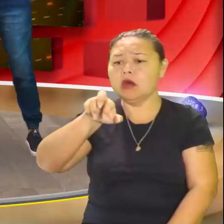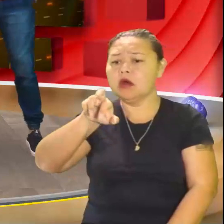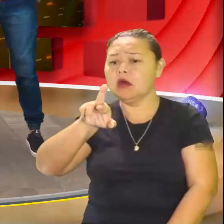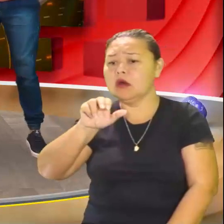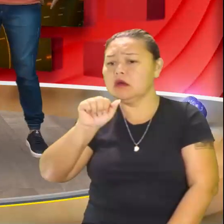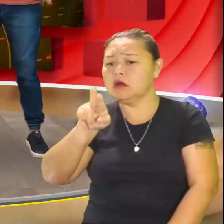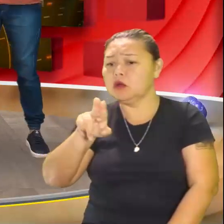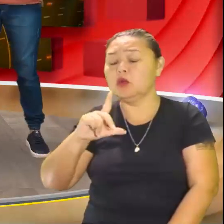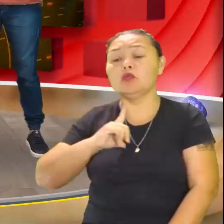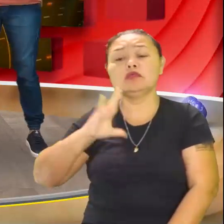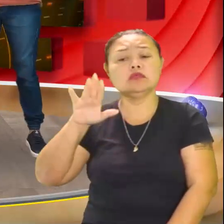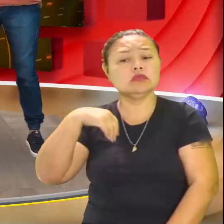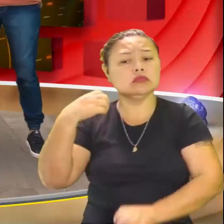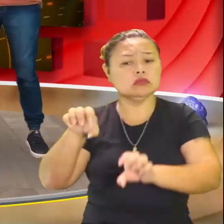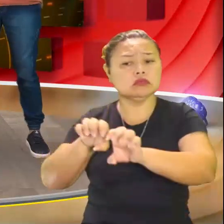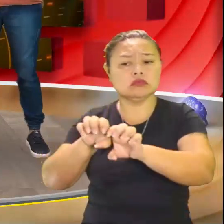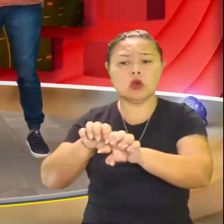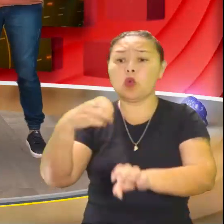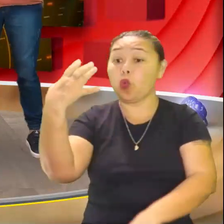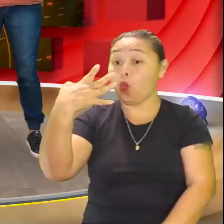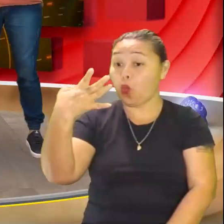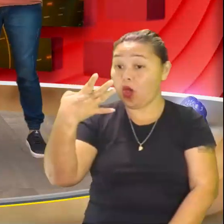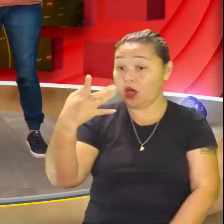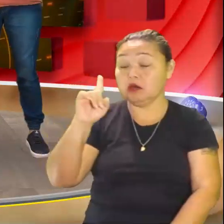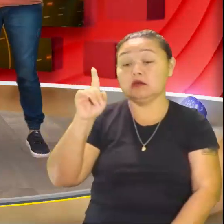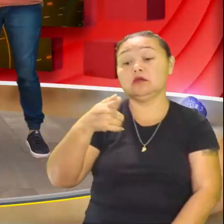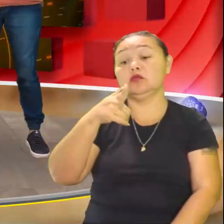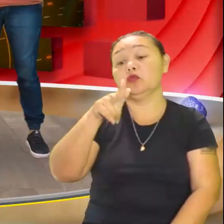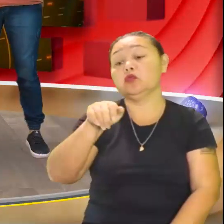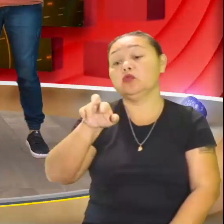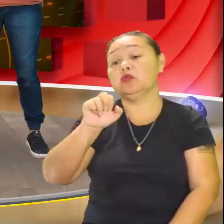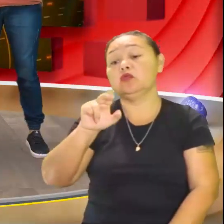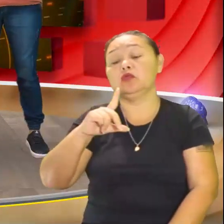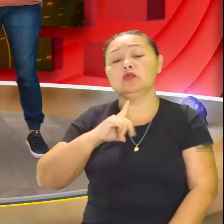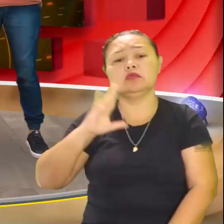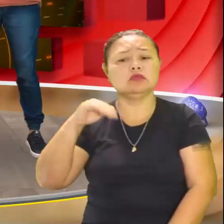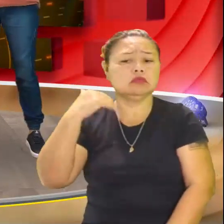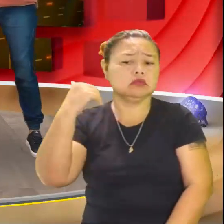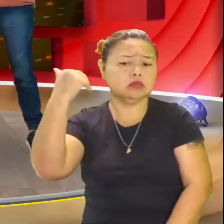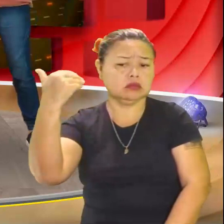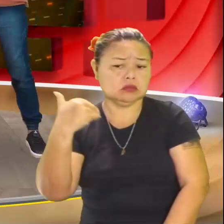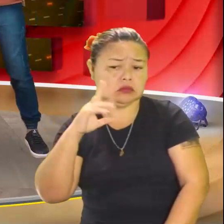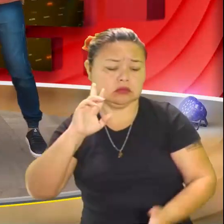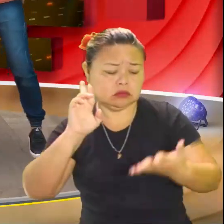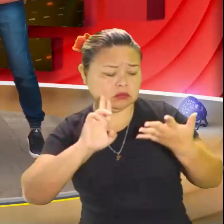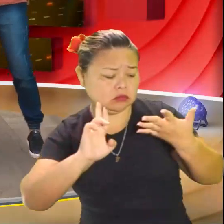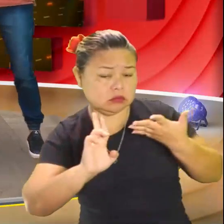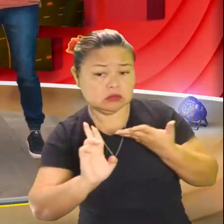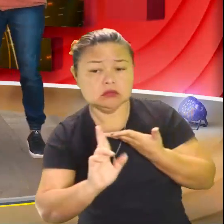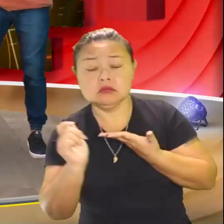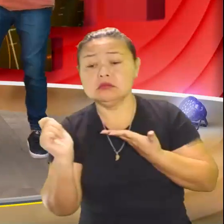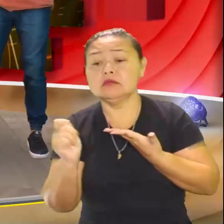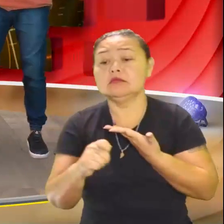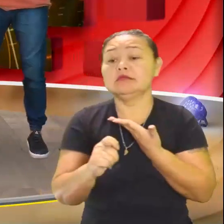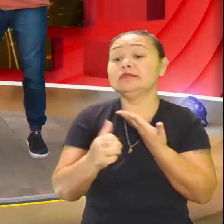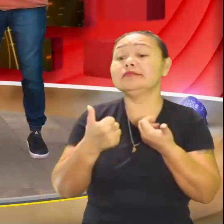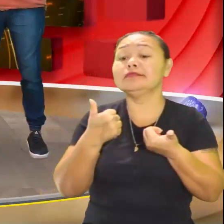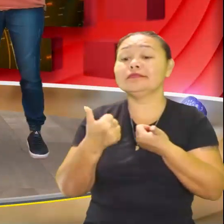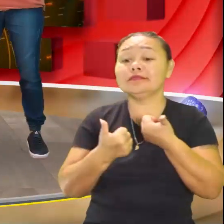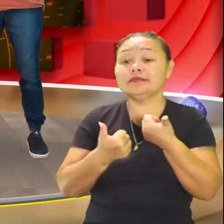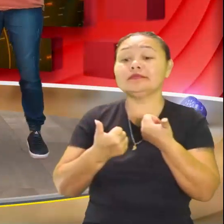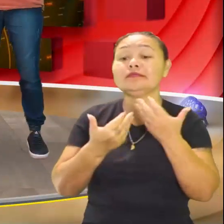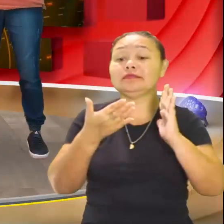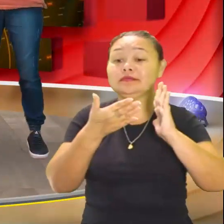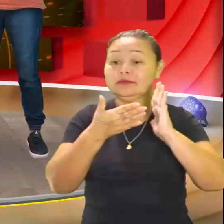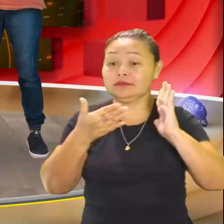entrar em detalhes, mas são equações aí de 4º grau. E pode aí ter mais soluções possíveis, tá bom? Beleza. Então, numa